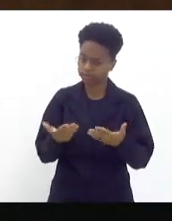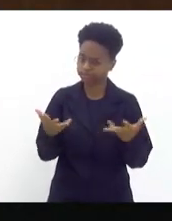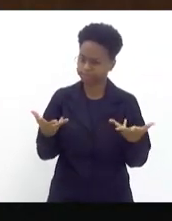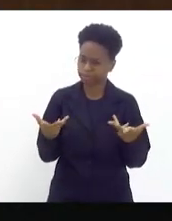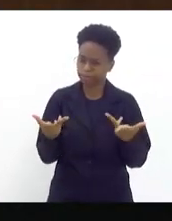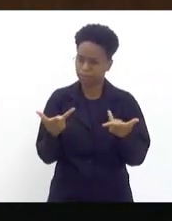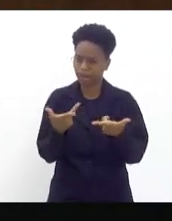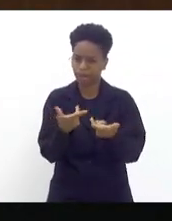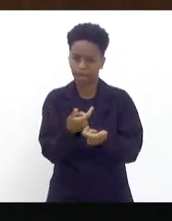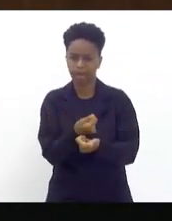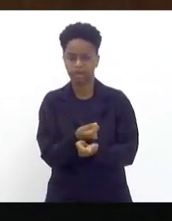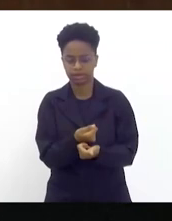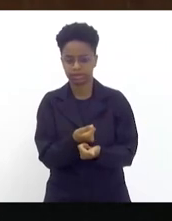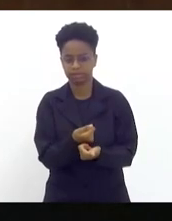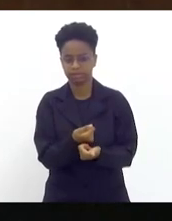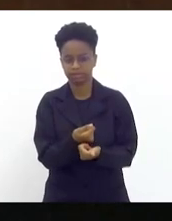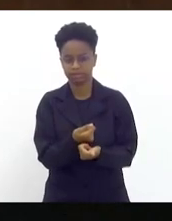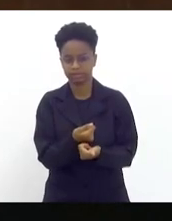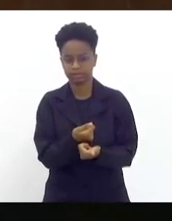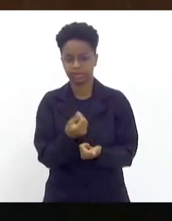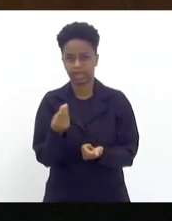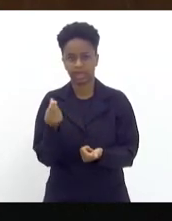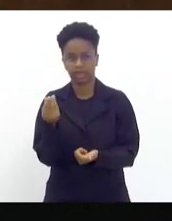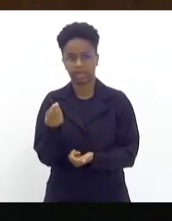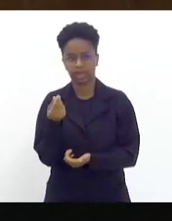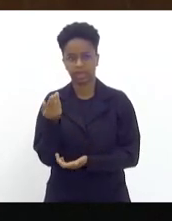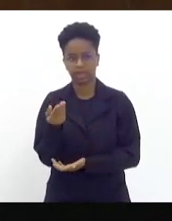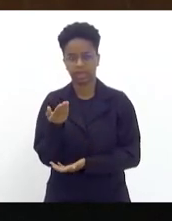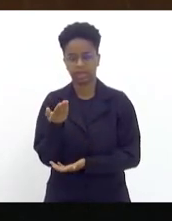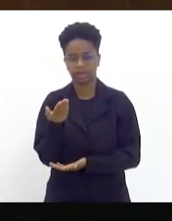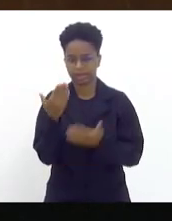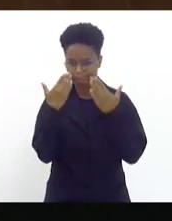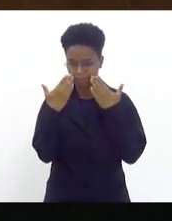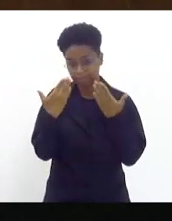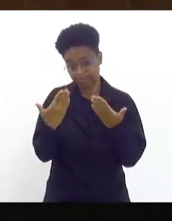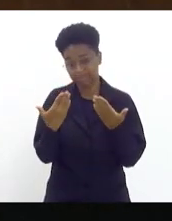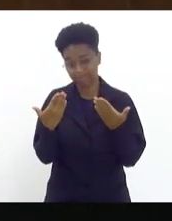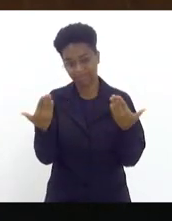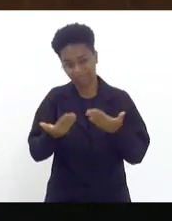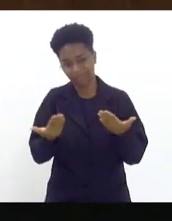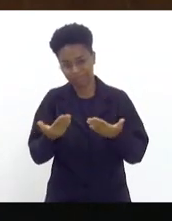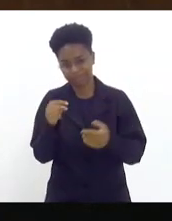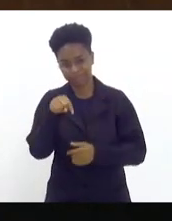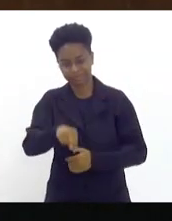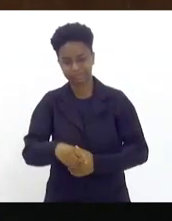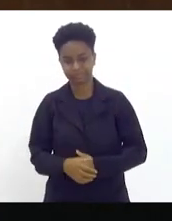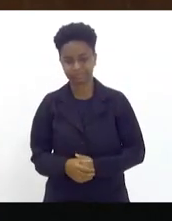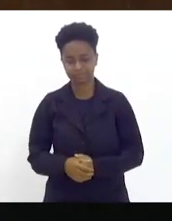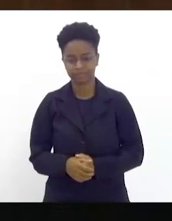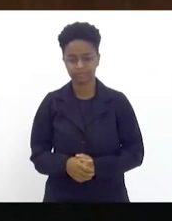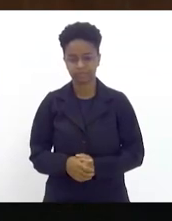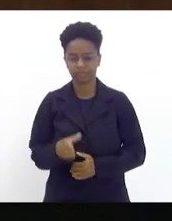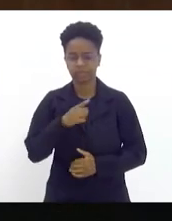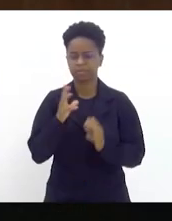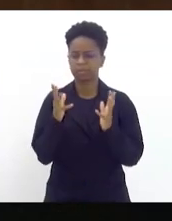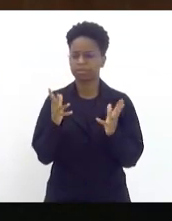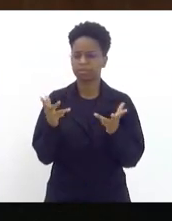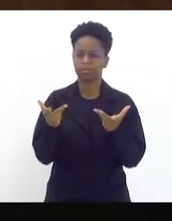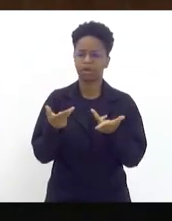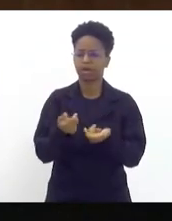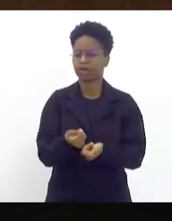excelente é apresentação nessa casa uma excelente